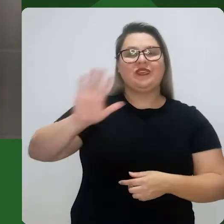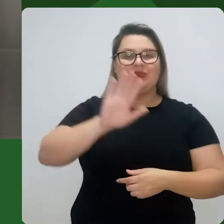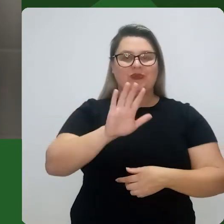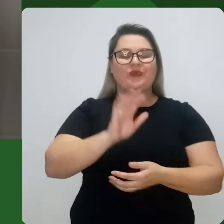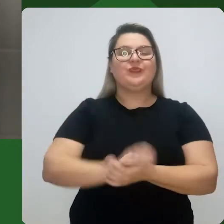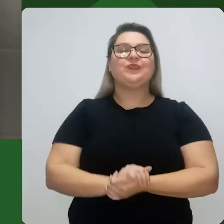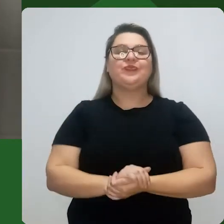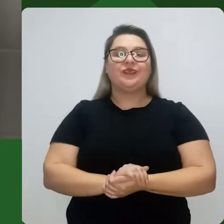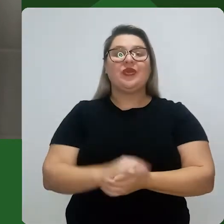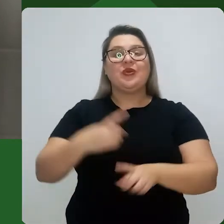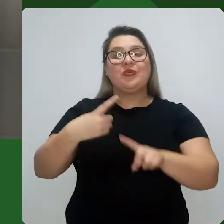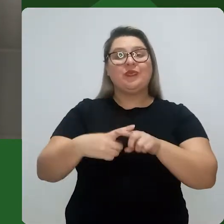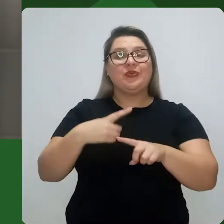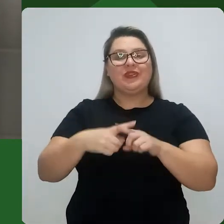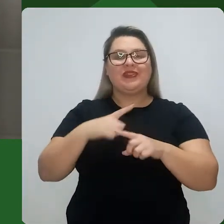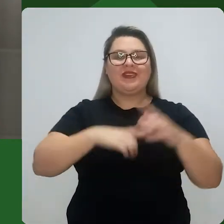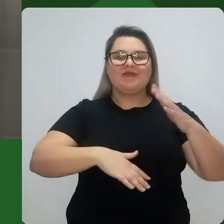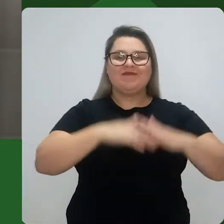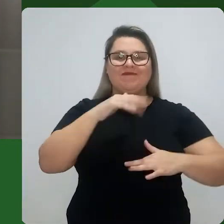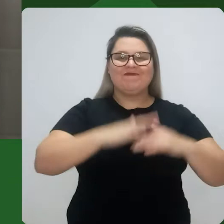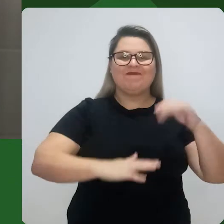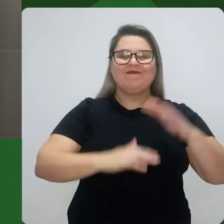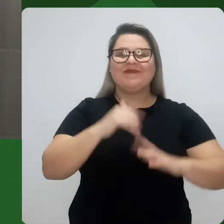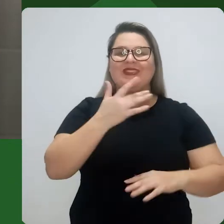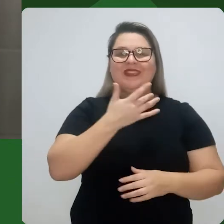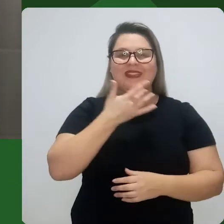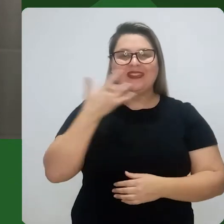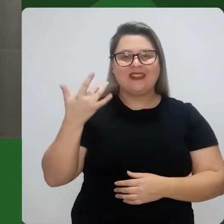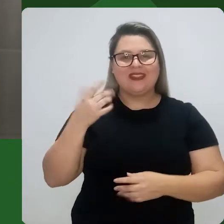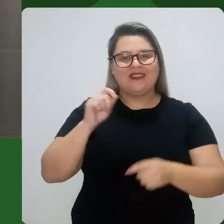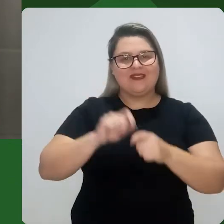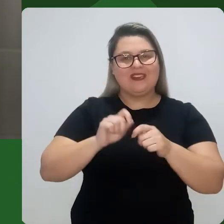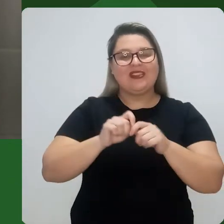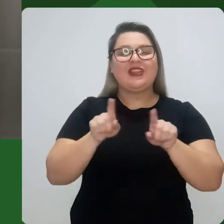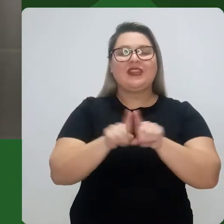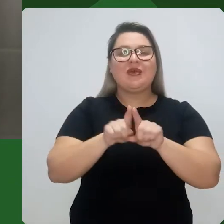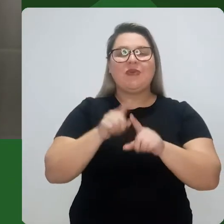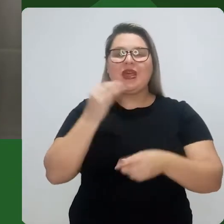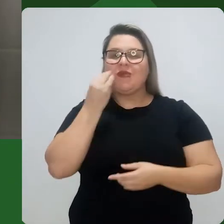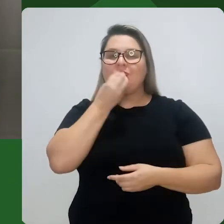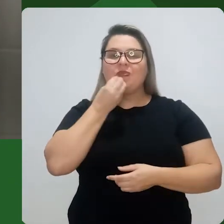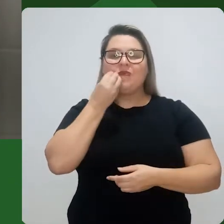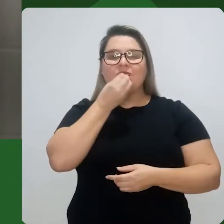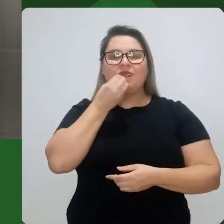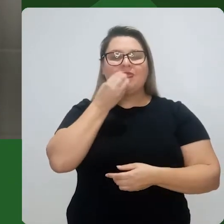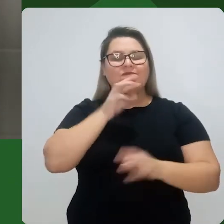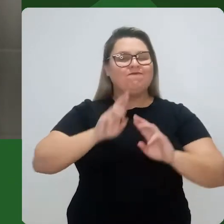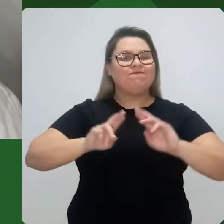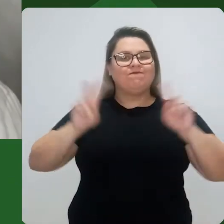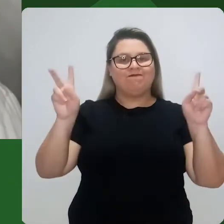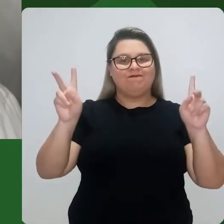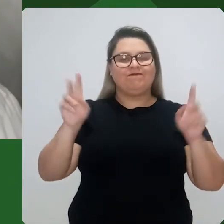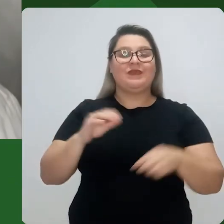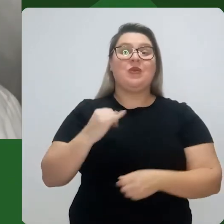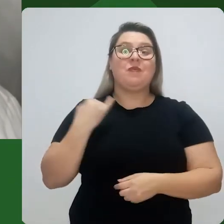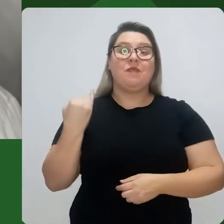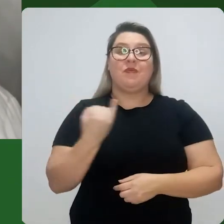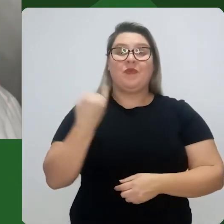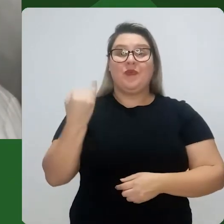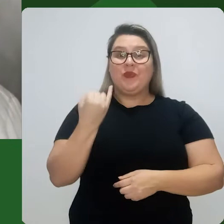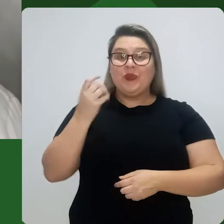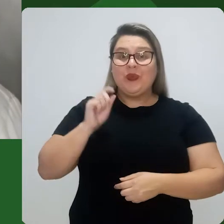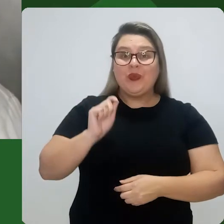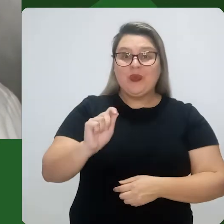geral, devido à sua praticidade e sabor inigualável. E o